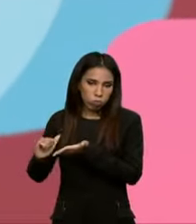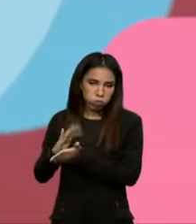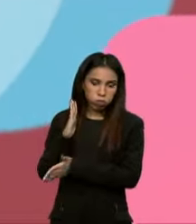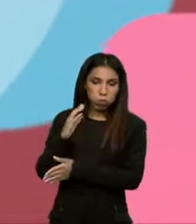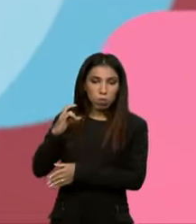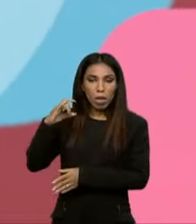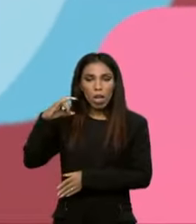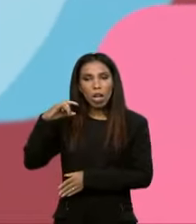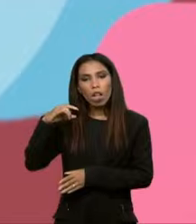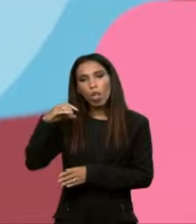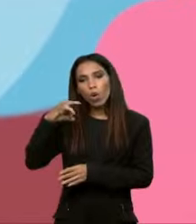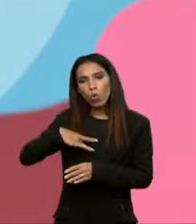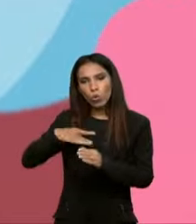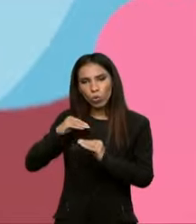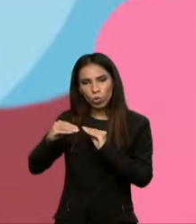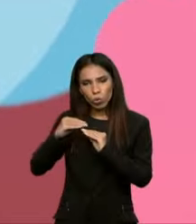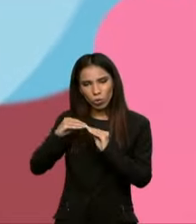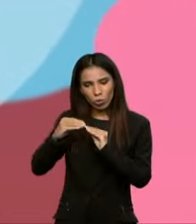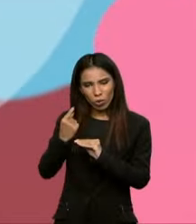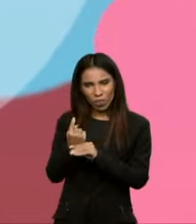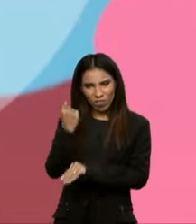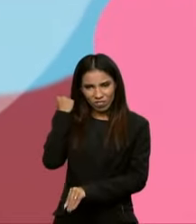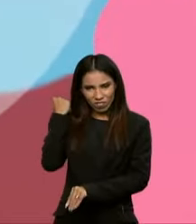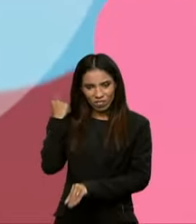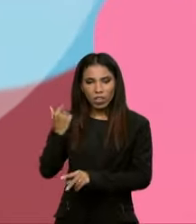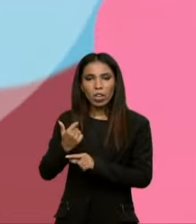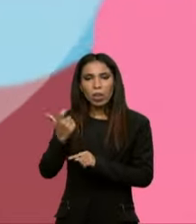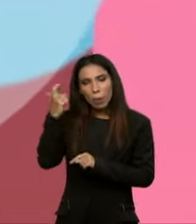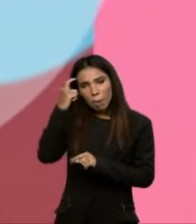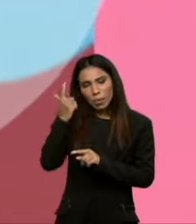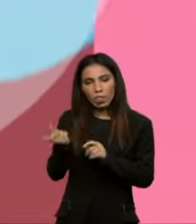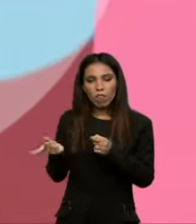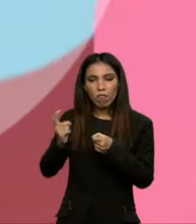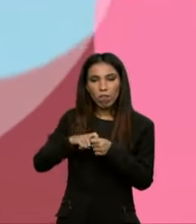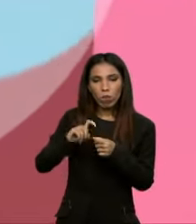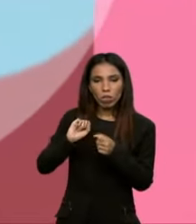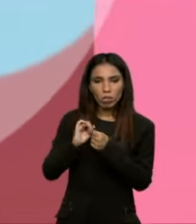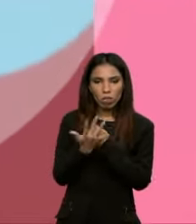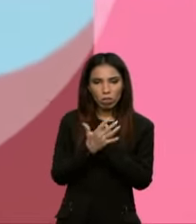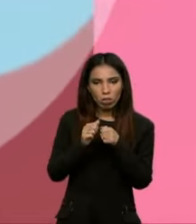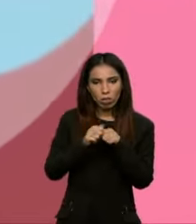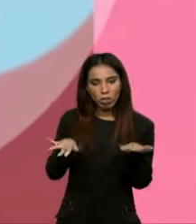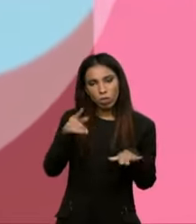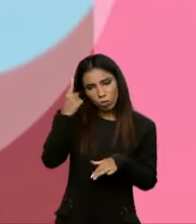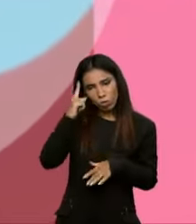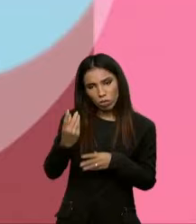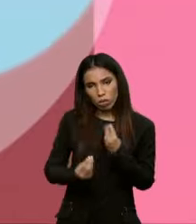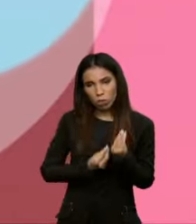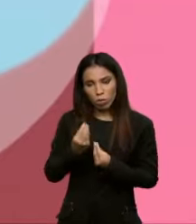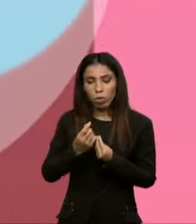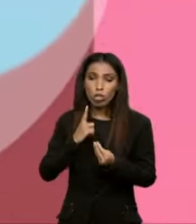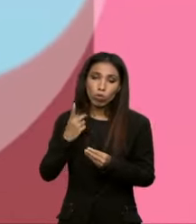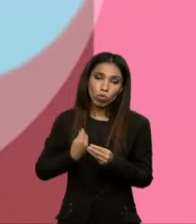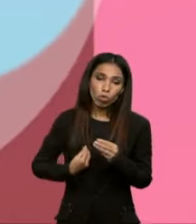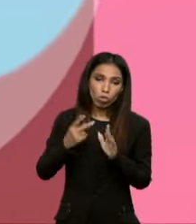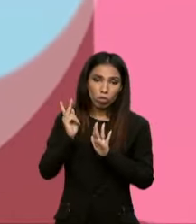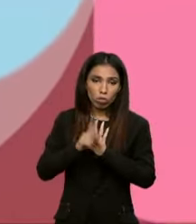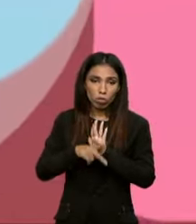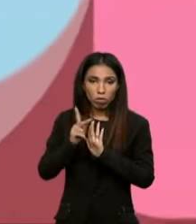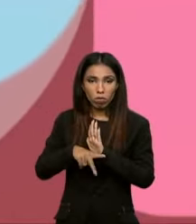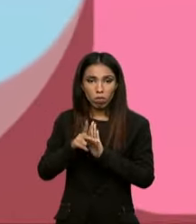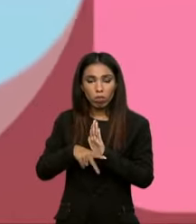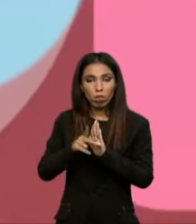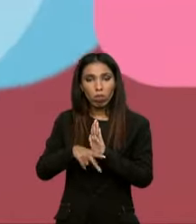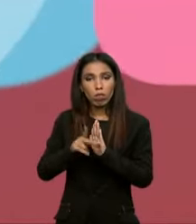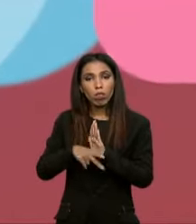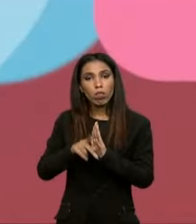novela. Eu pensei, naquela época a gente estava voltando da pandemia, a gente não sabia muito bem como é que estava, eu tinha esse projeto. E eu pensei em